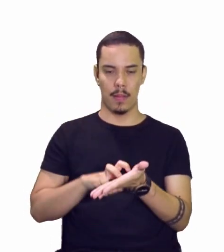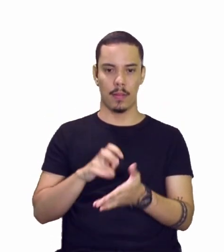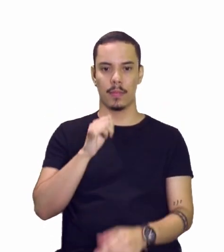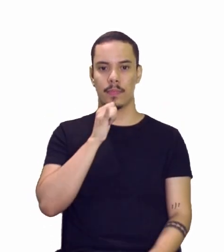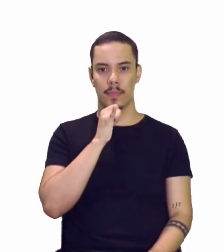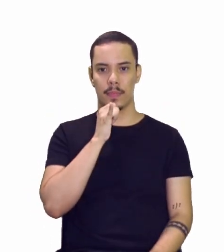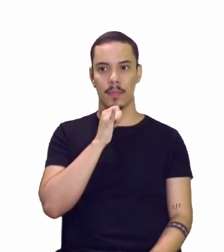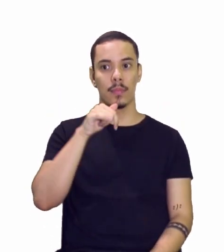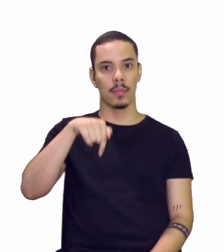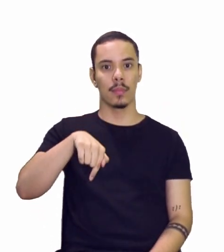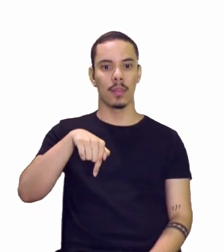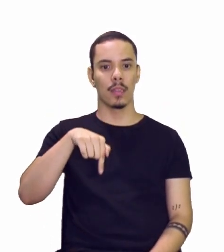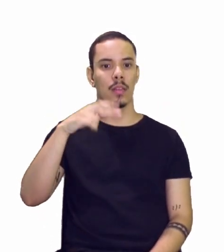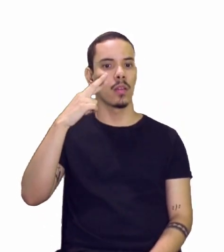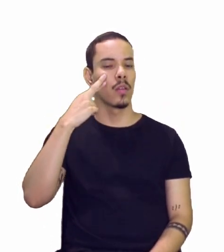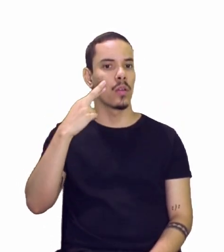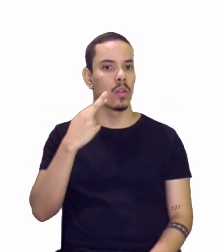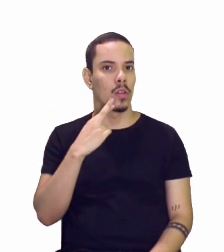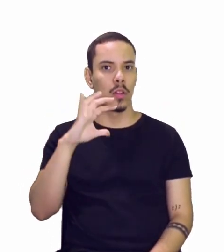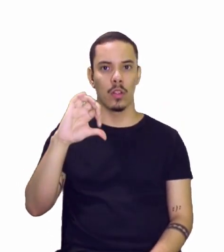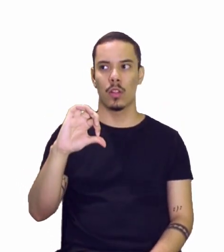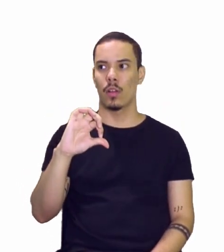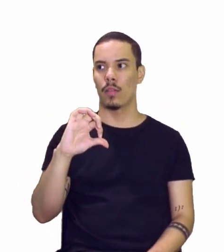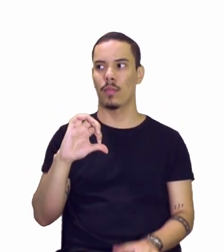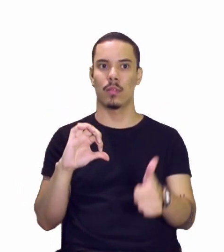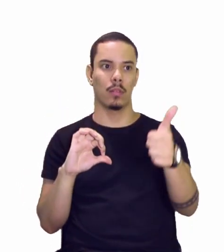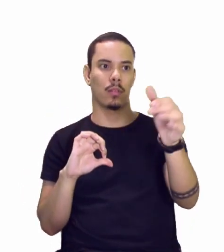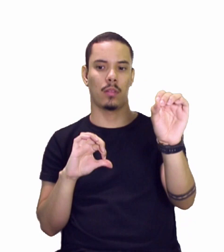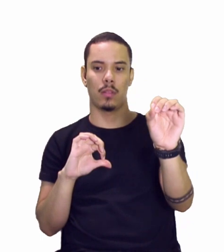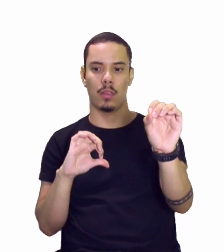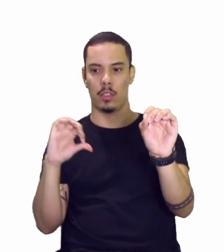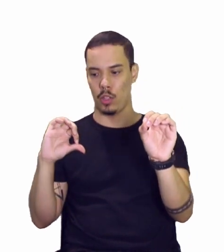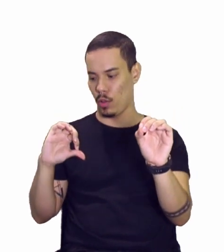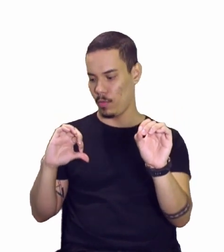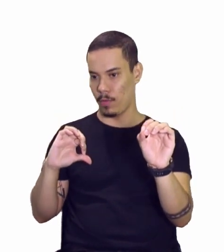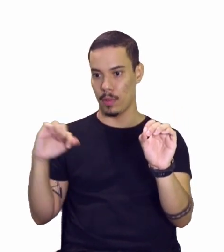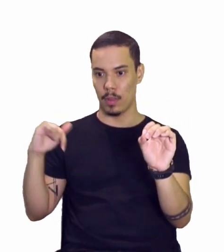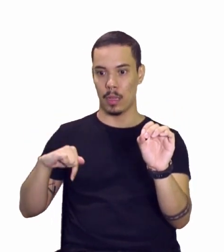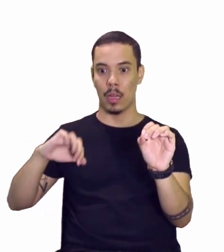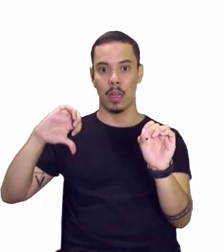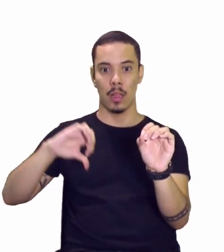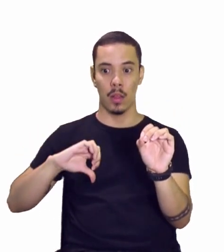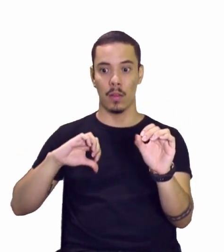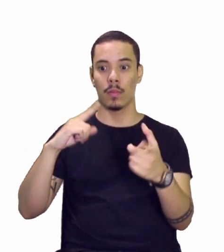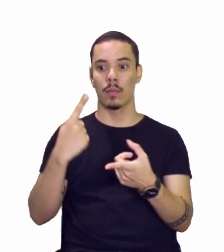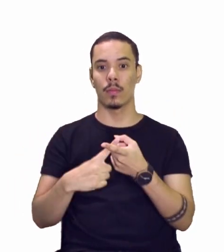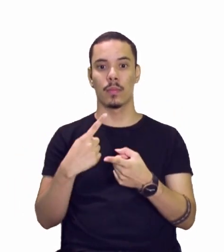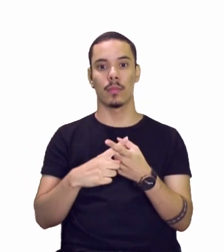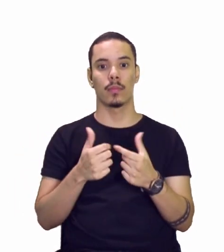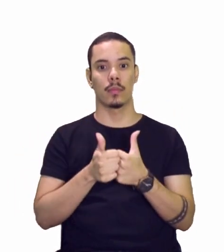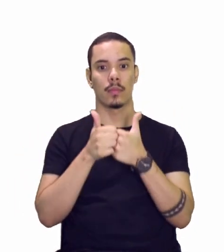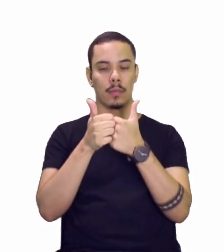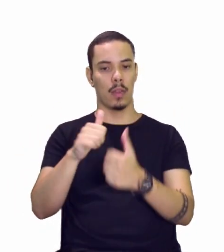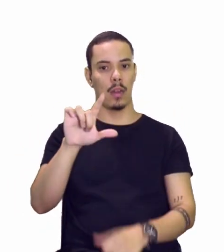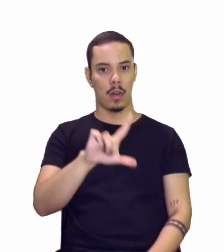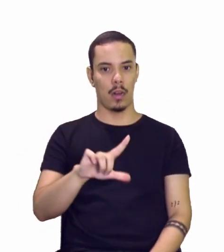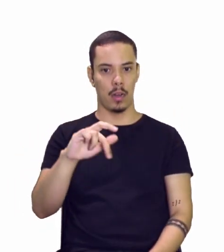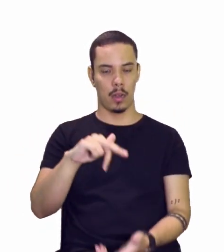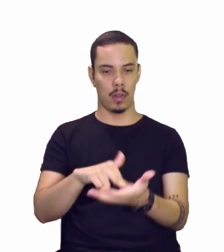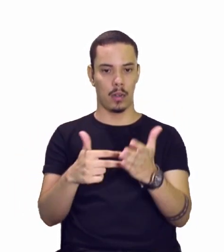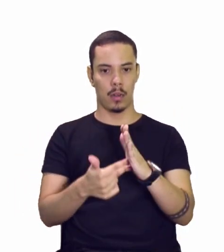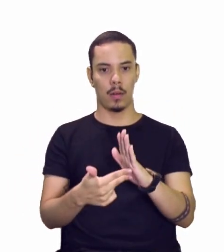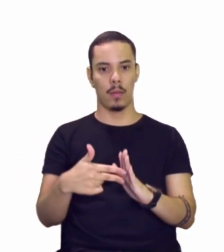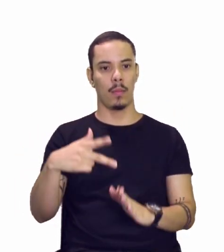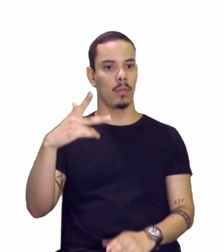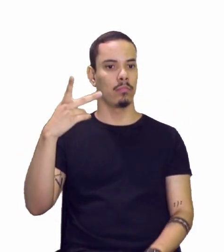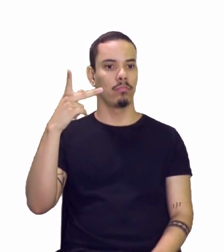Em Rondônia vão ser 9 horas da manhã. Observa aqui, leste é a Paraíba,